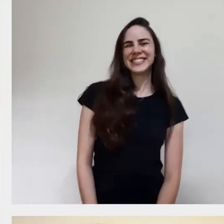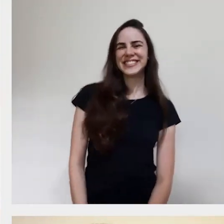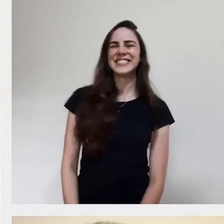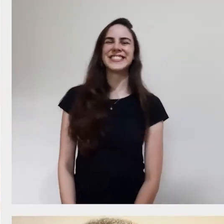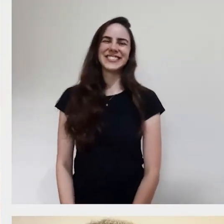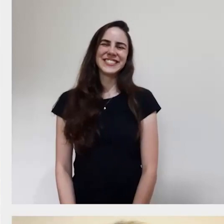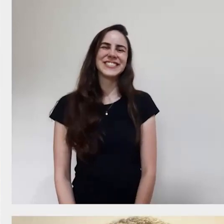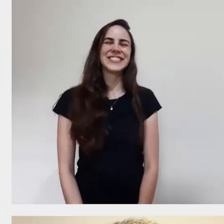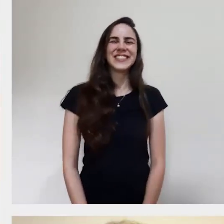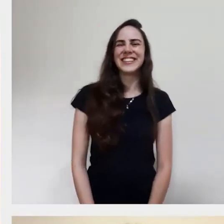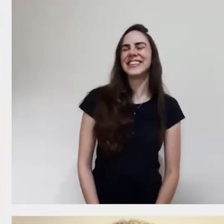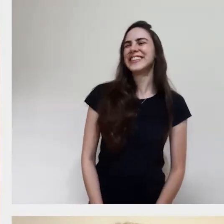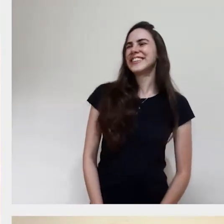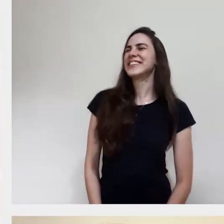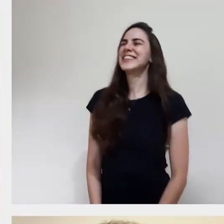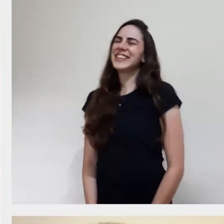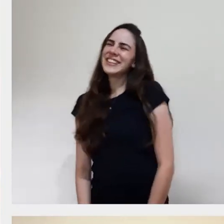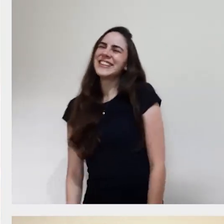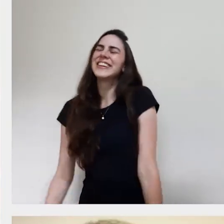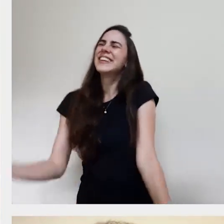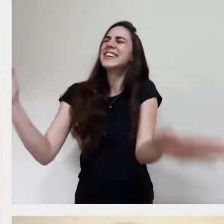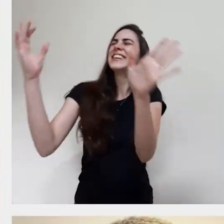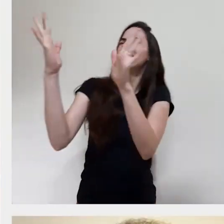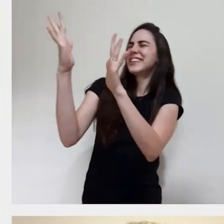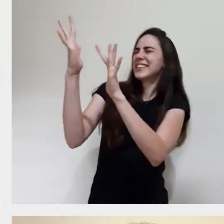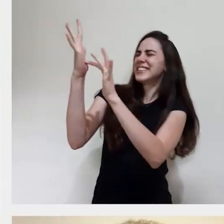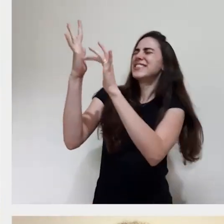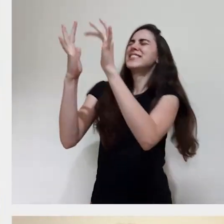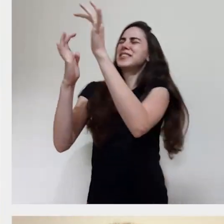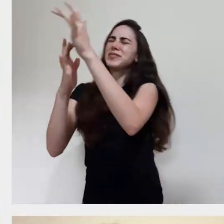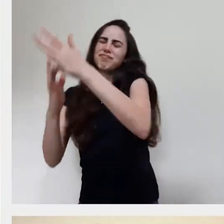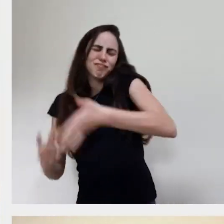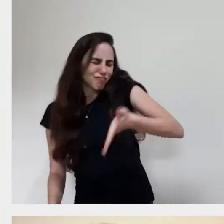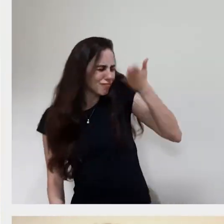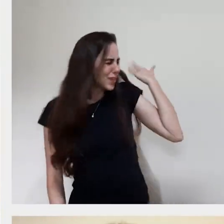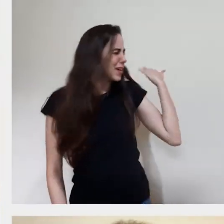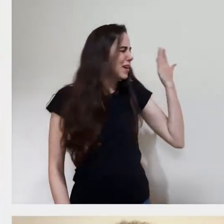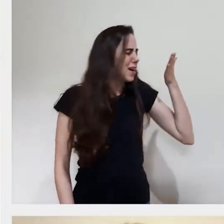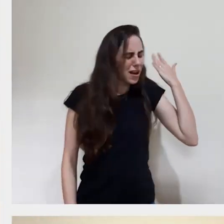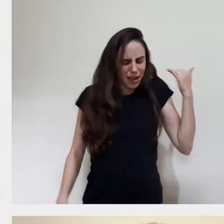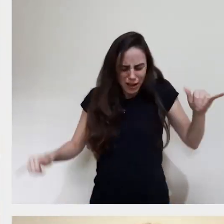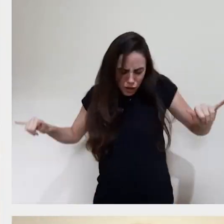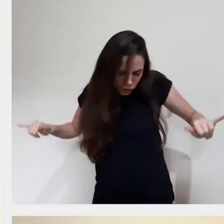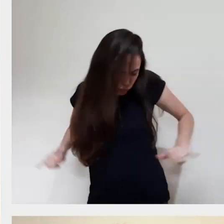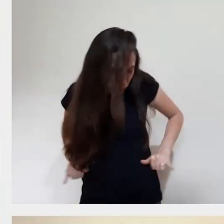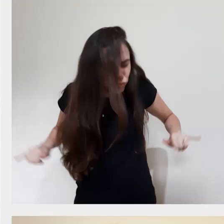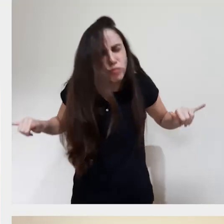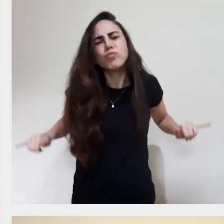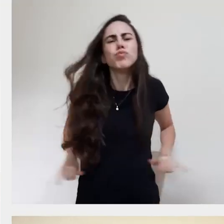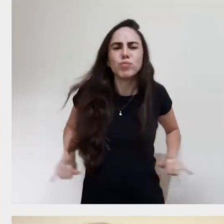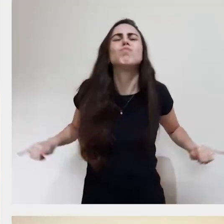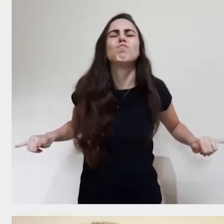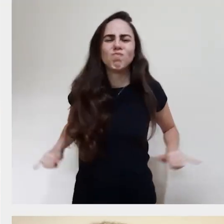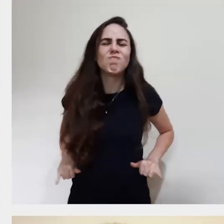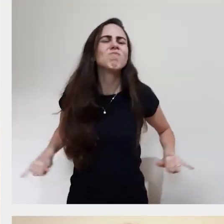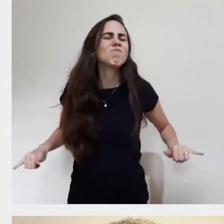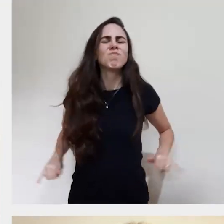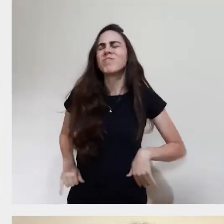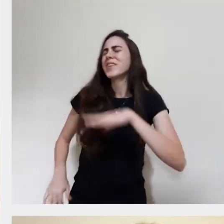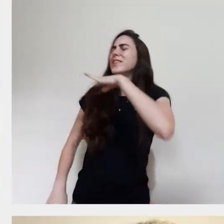Oh, graça real, foi assim que Jesus